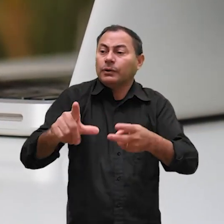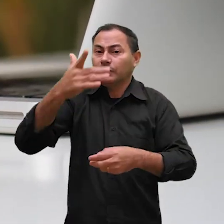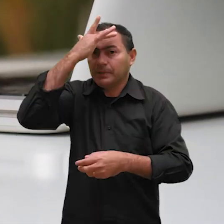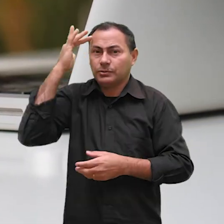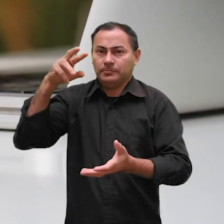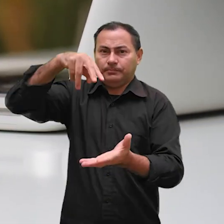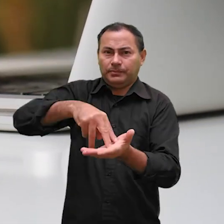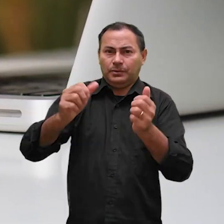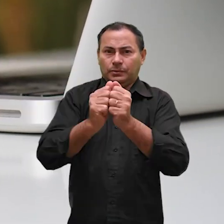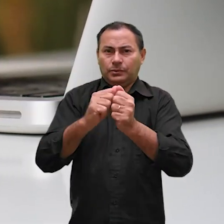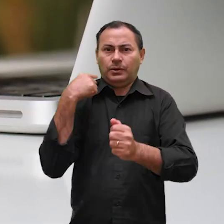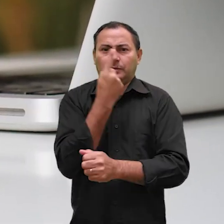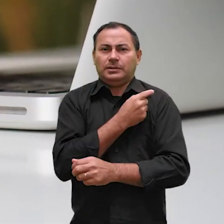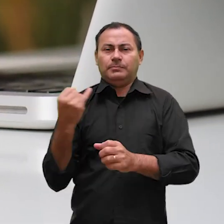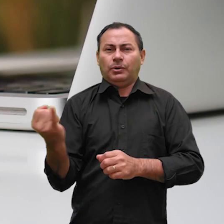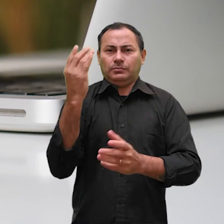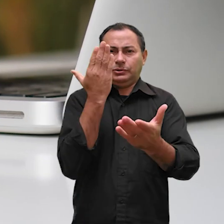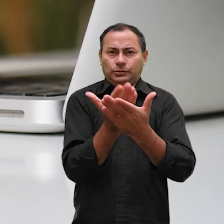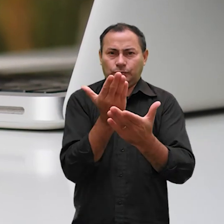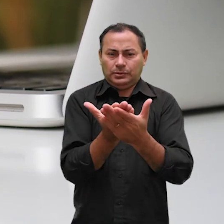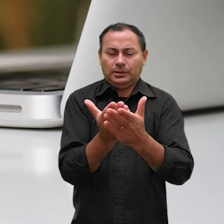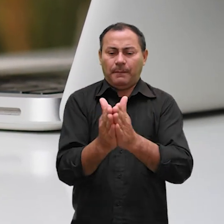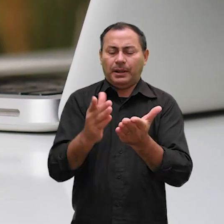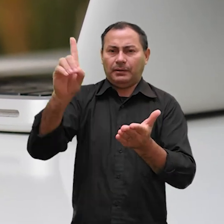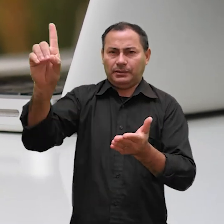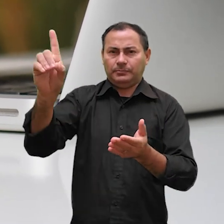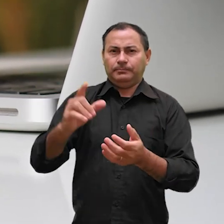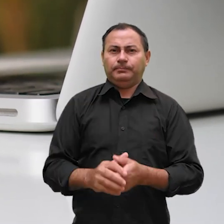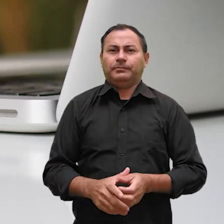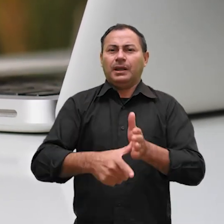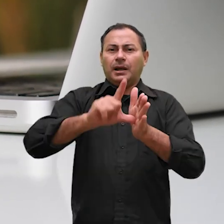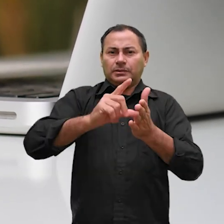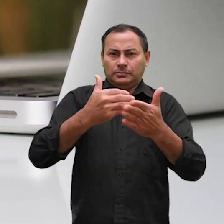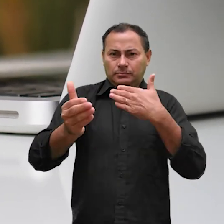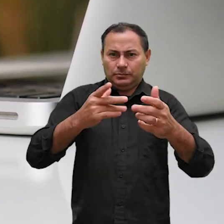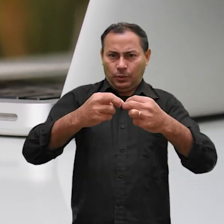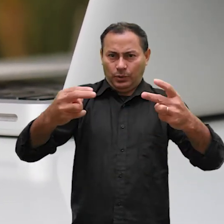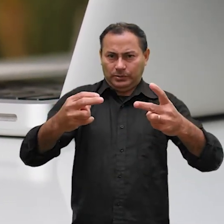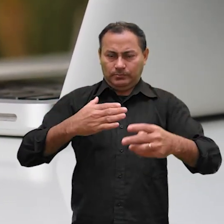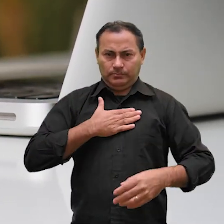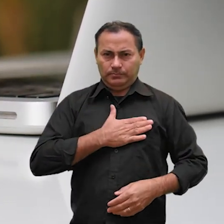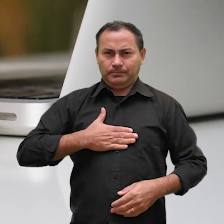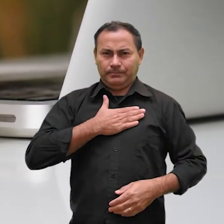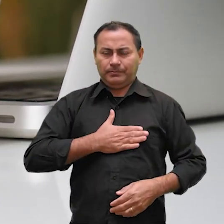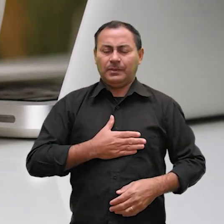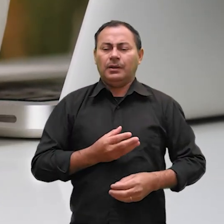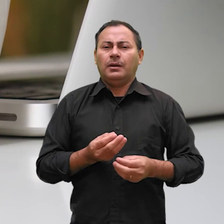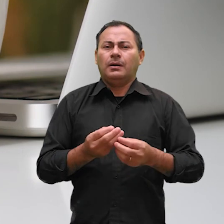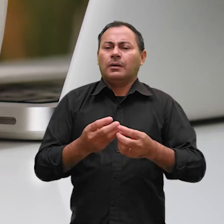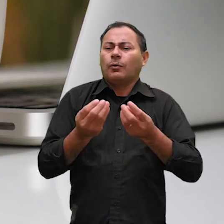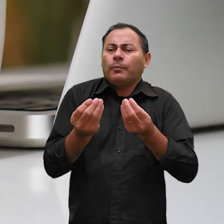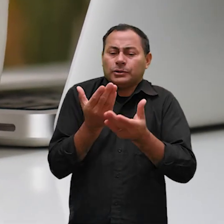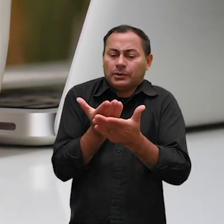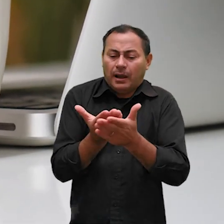convide outras pessoas para participar conosco deste importante estudo da Palavra de Deus. Antes de qualquer coisa, gostaria de dizer algo sobre